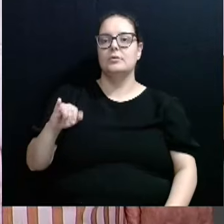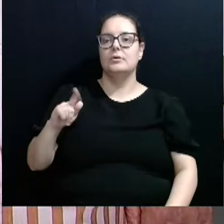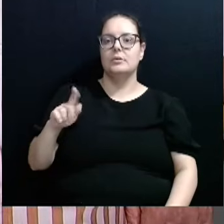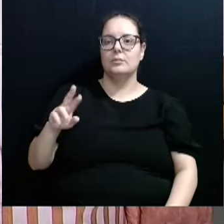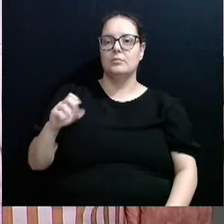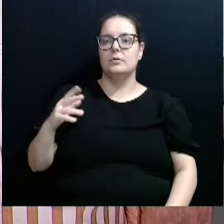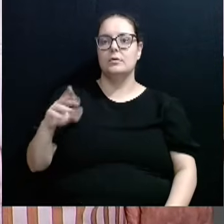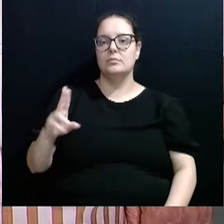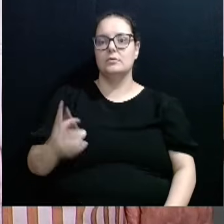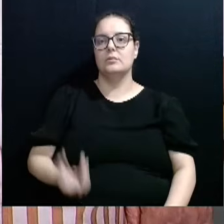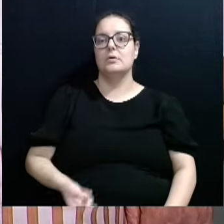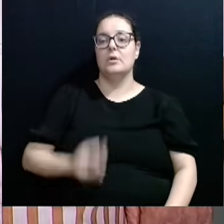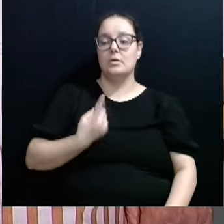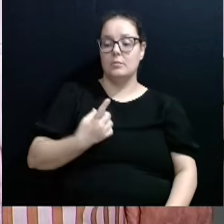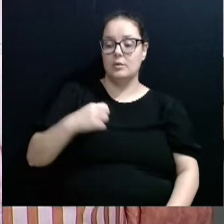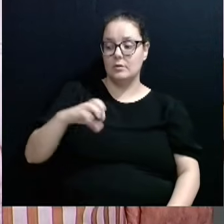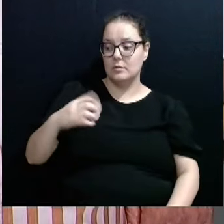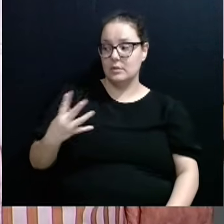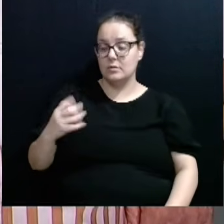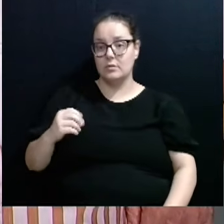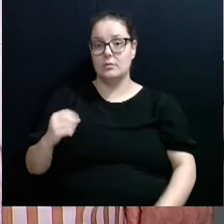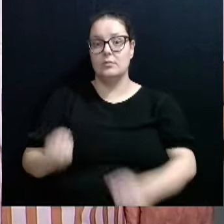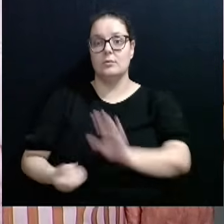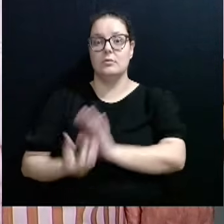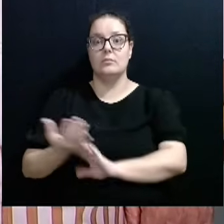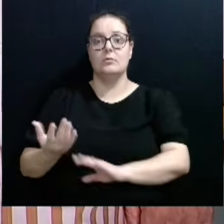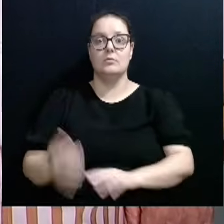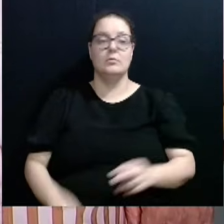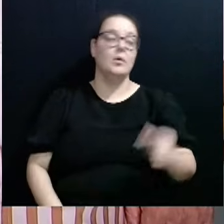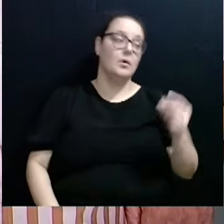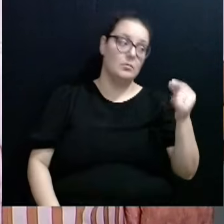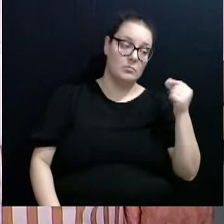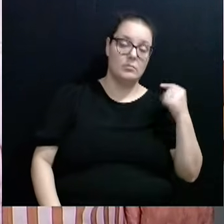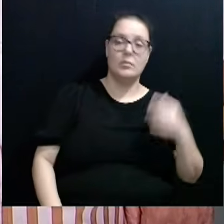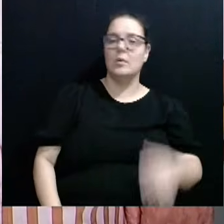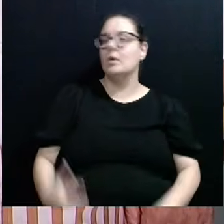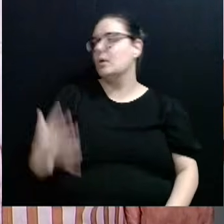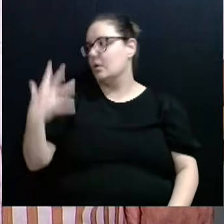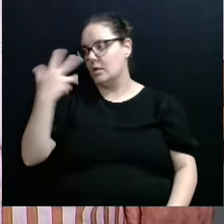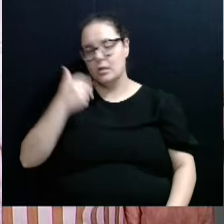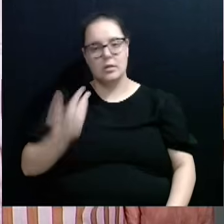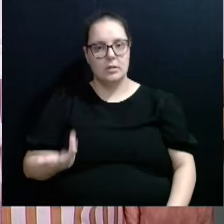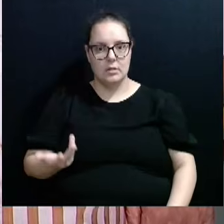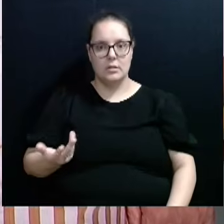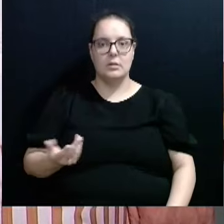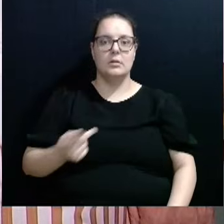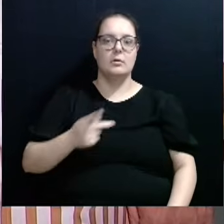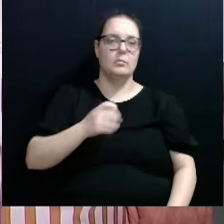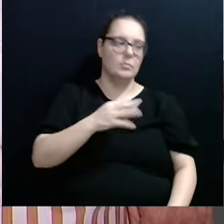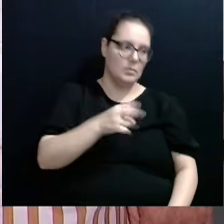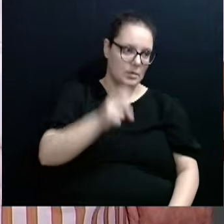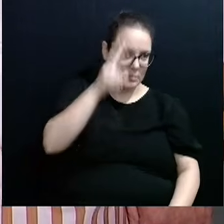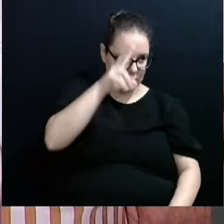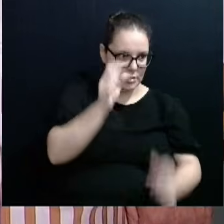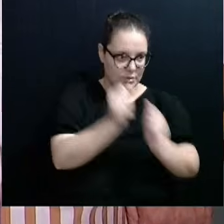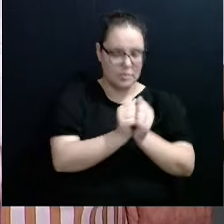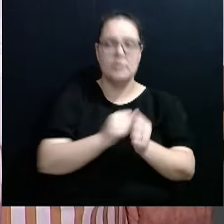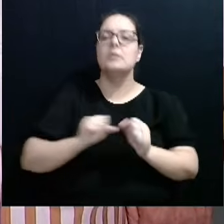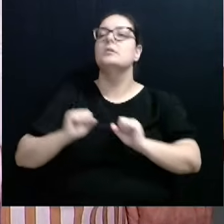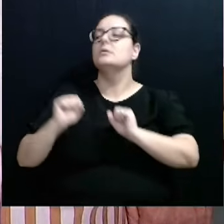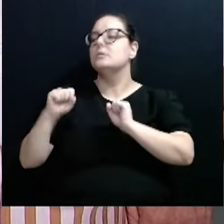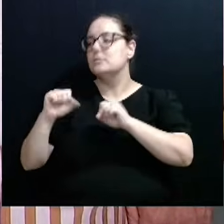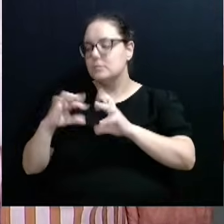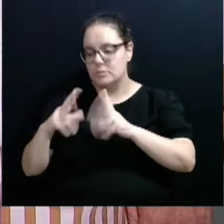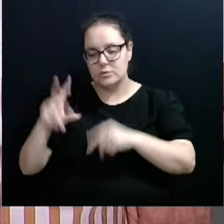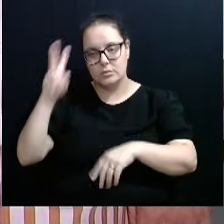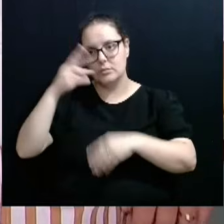1940. São peças lindas. Então é uma peça com uma história. Tudo tem uma história. Tudo. Essa